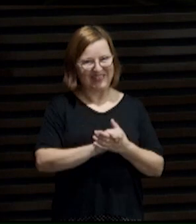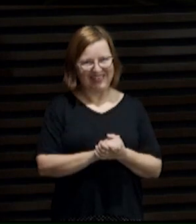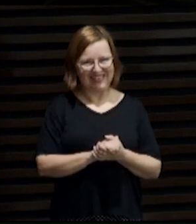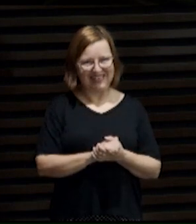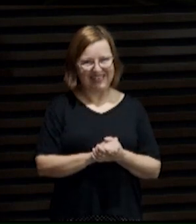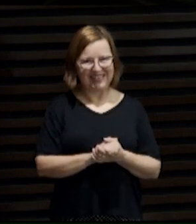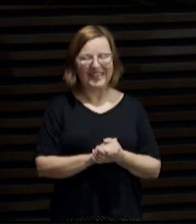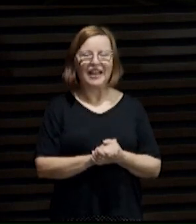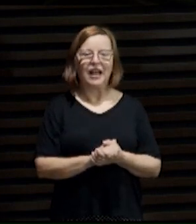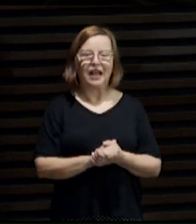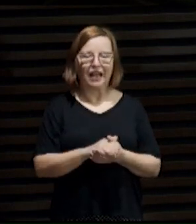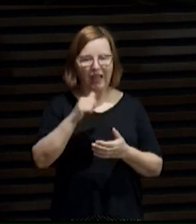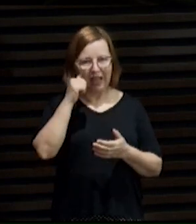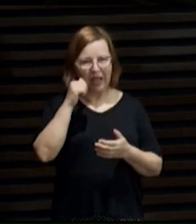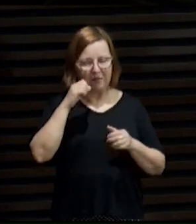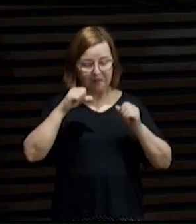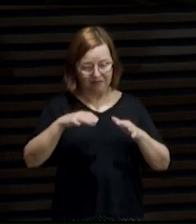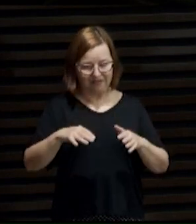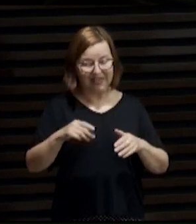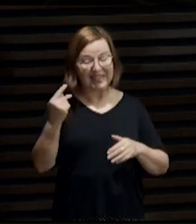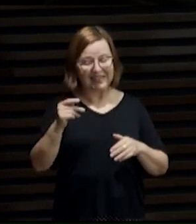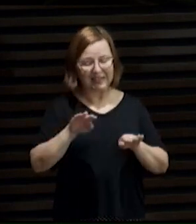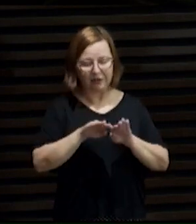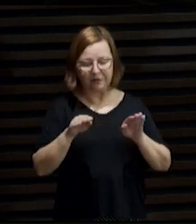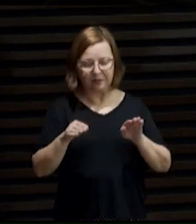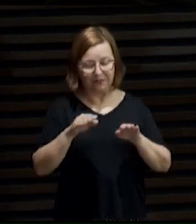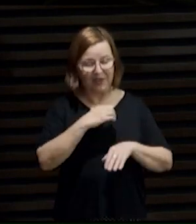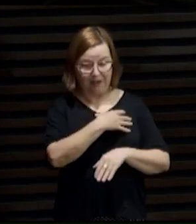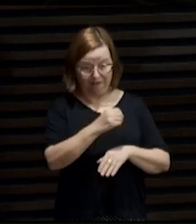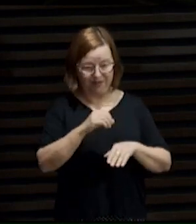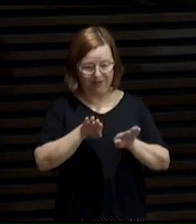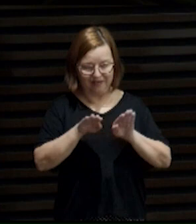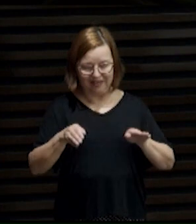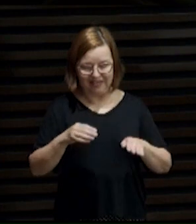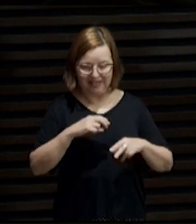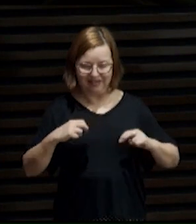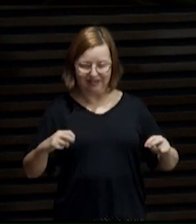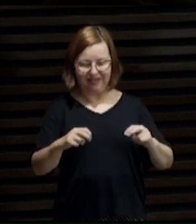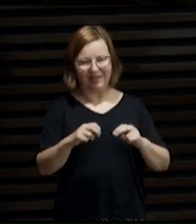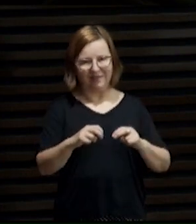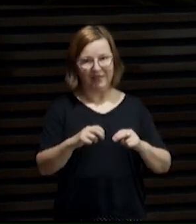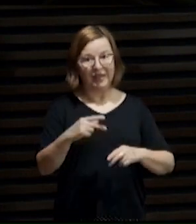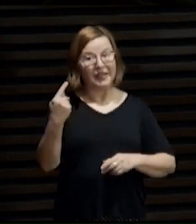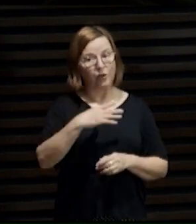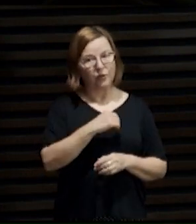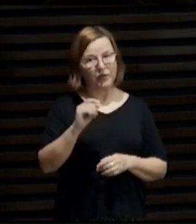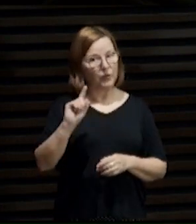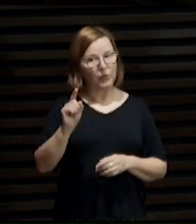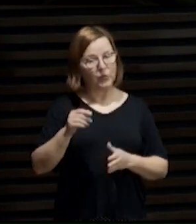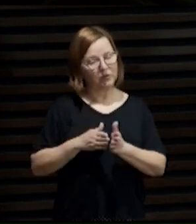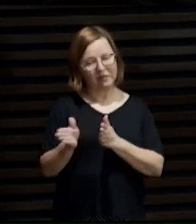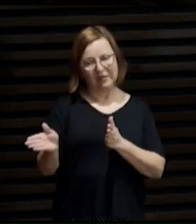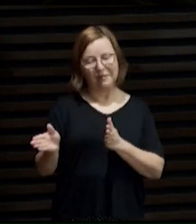mulher frutífera e os teus filhos ao redor da tua mesa. Eles não se desviarão. É uma promessa do